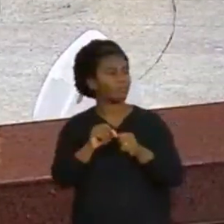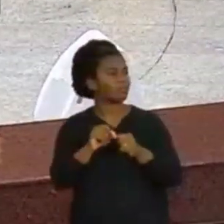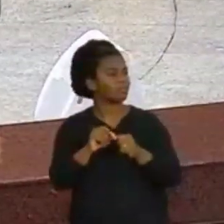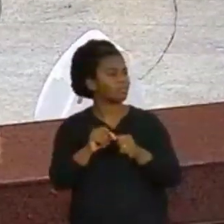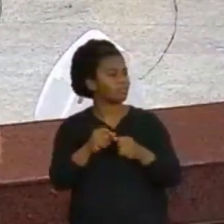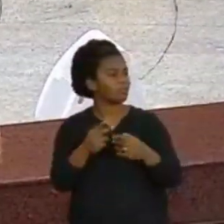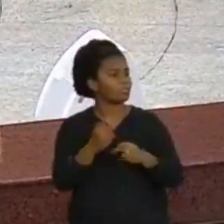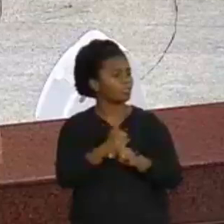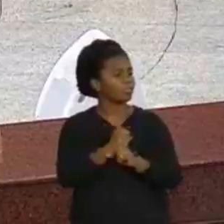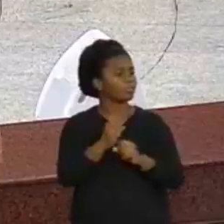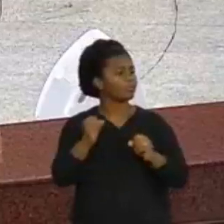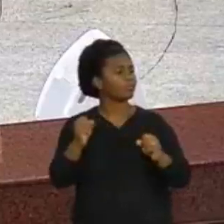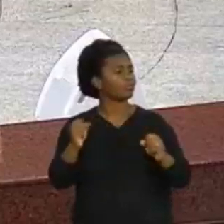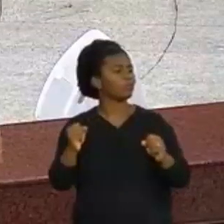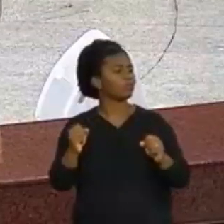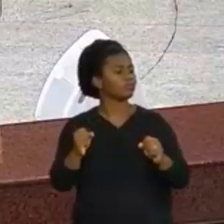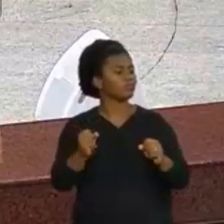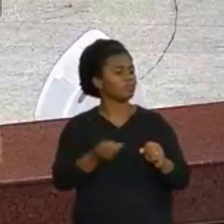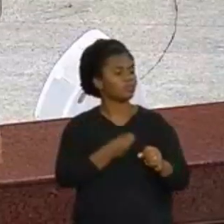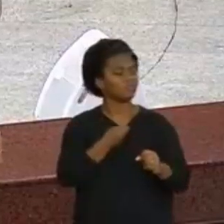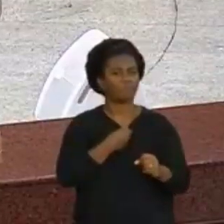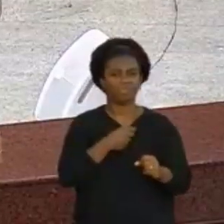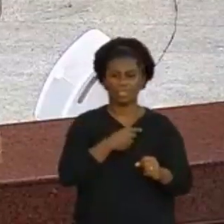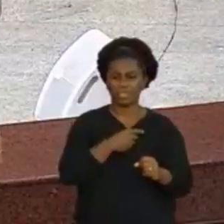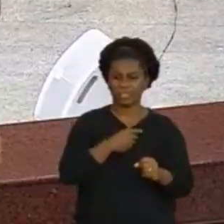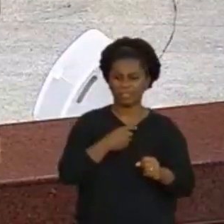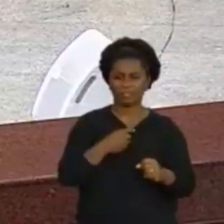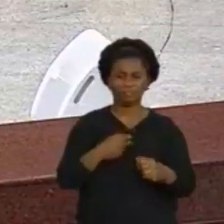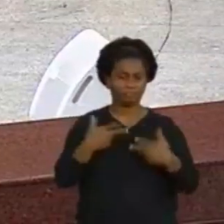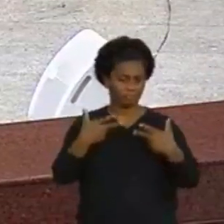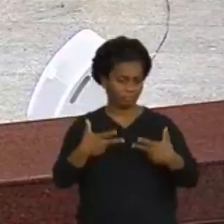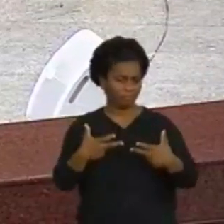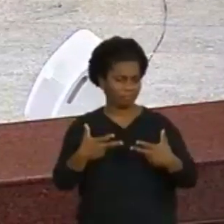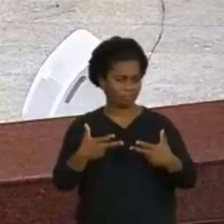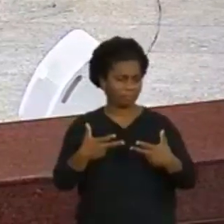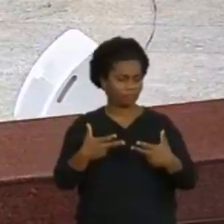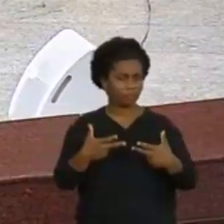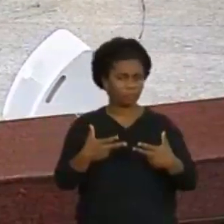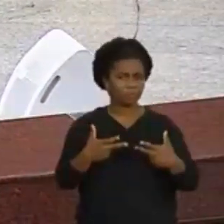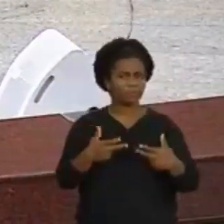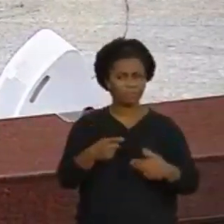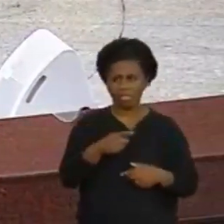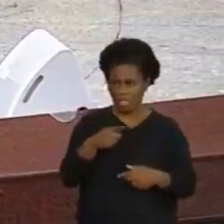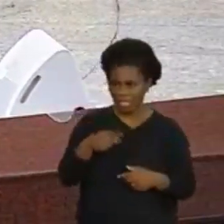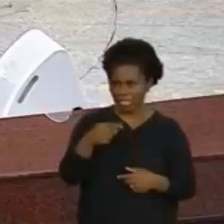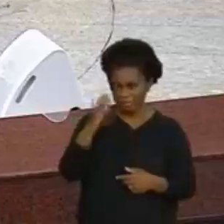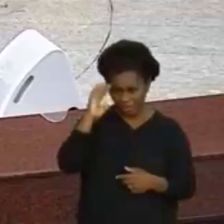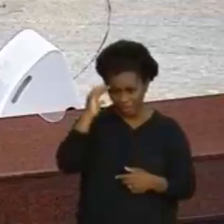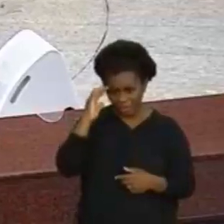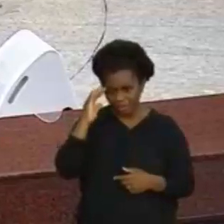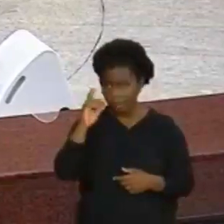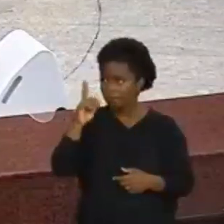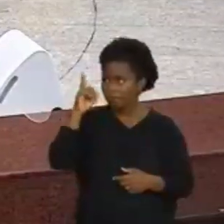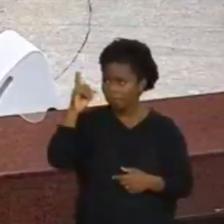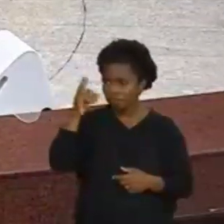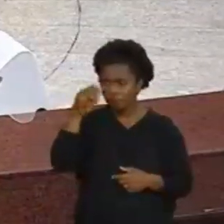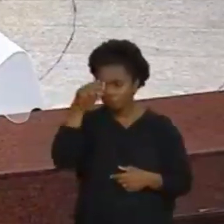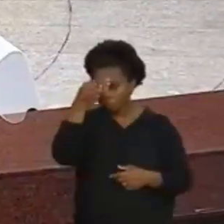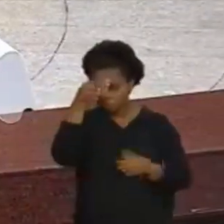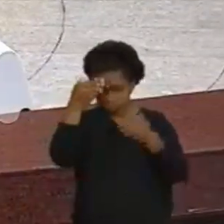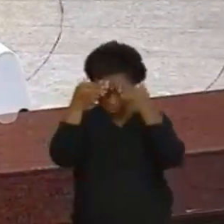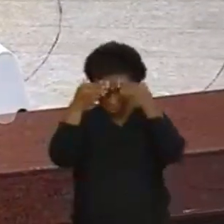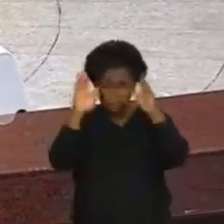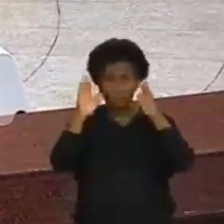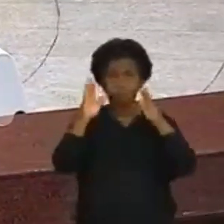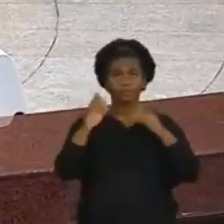tem feito, ou imaginava? Não. Aí Deus foi abrindo a visão. Nós abrimos uma igreja, para